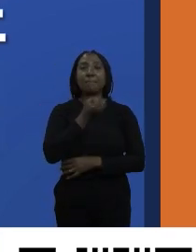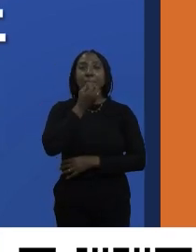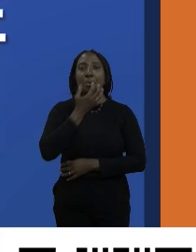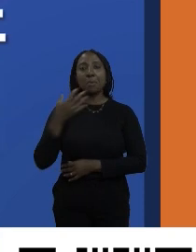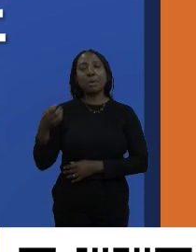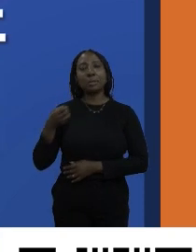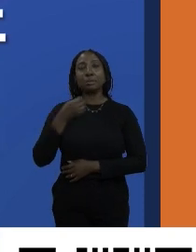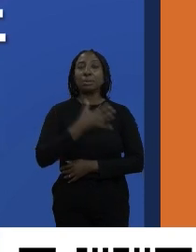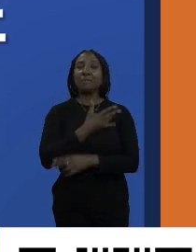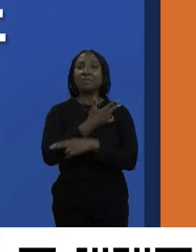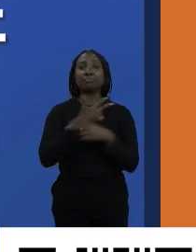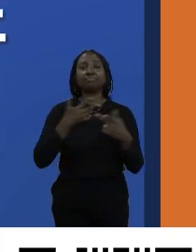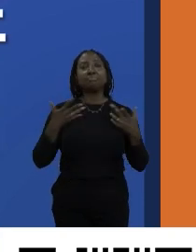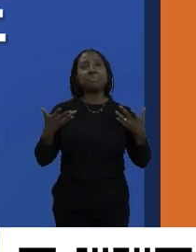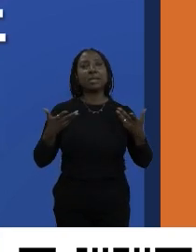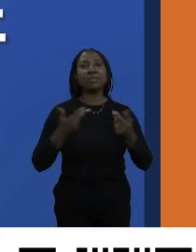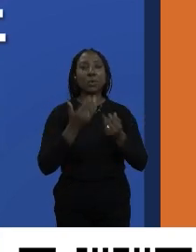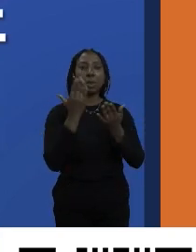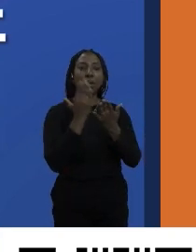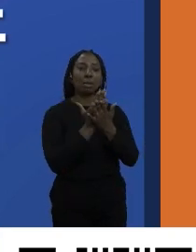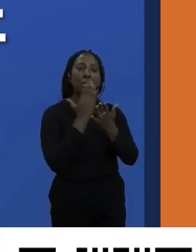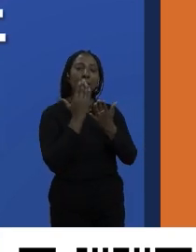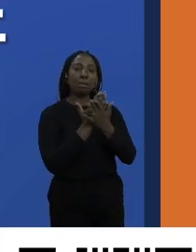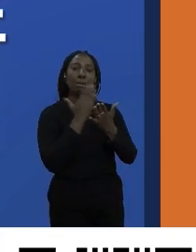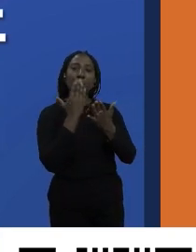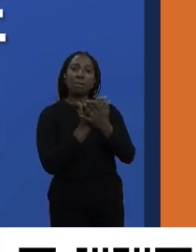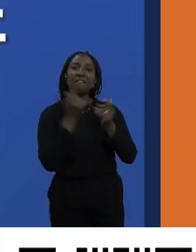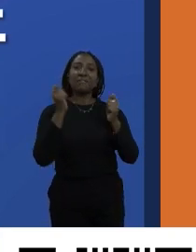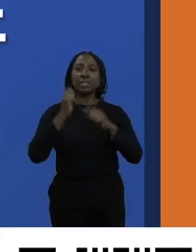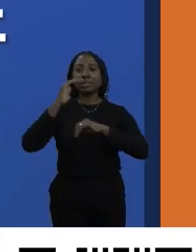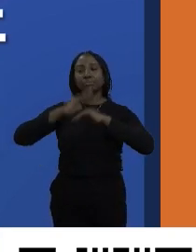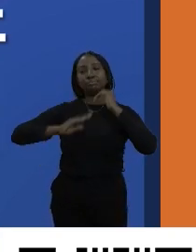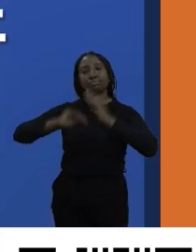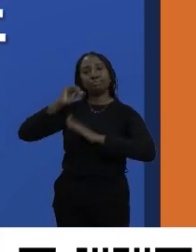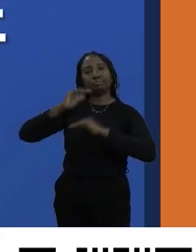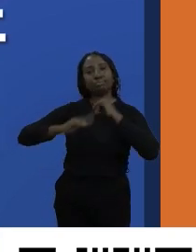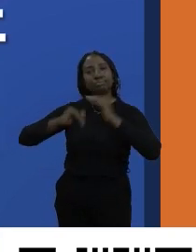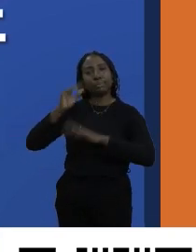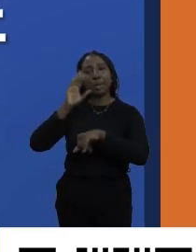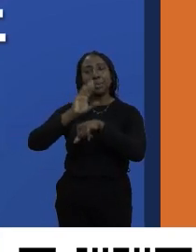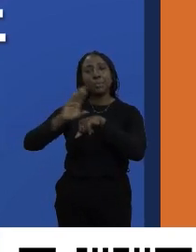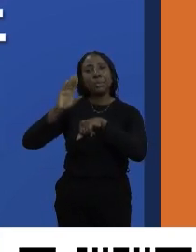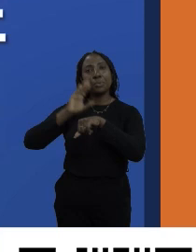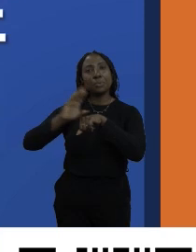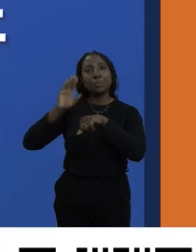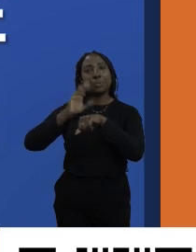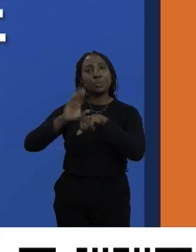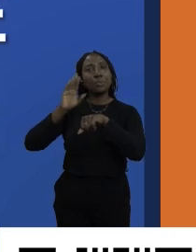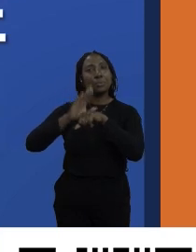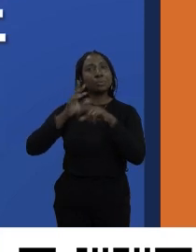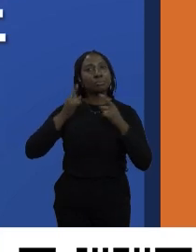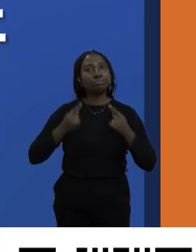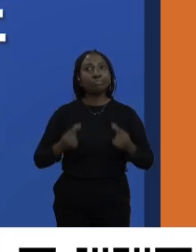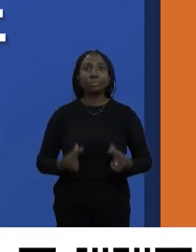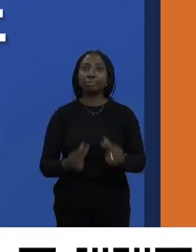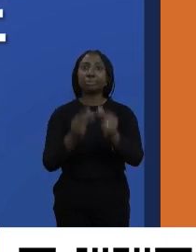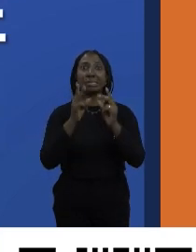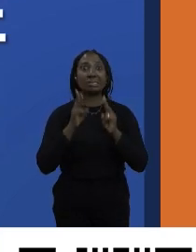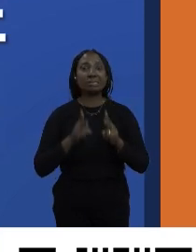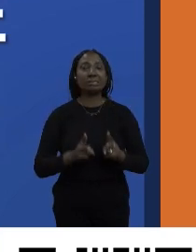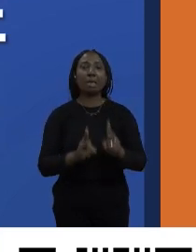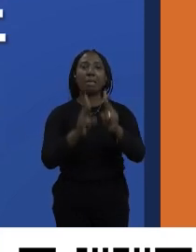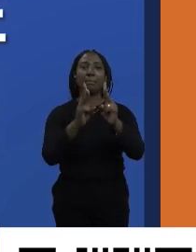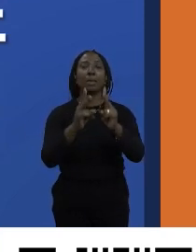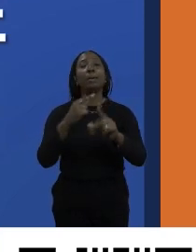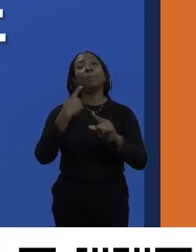é sensacional. Vou ler um livro, vou fazer uma especialização, vou fazer um curso. Isso não tem limite, porque a gente não sabe ainda quanto